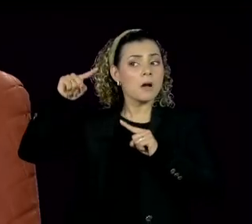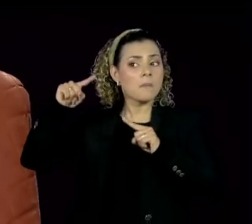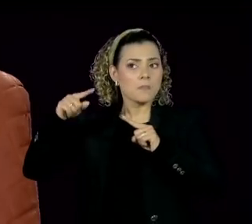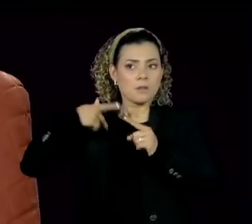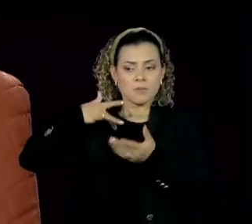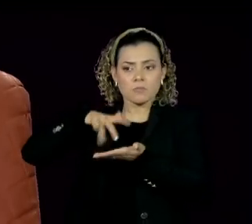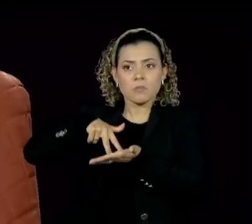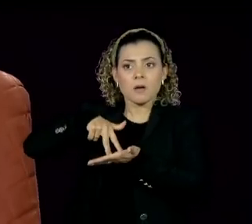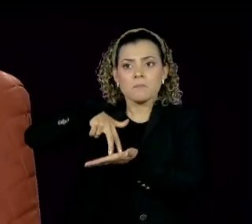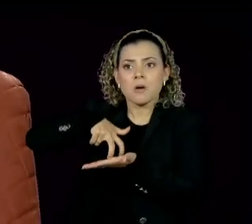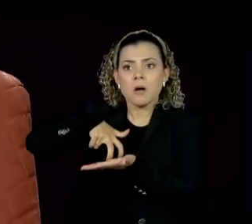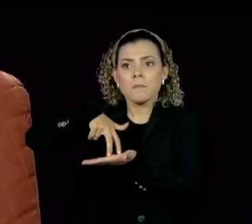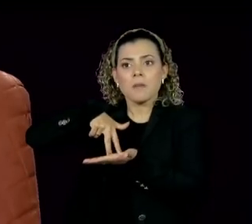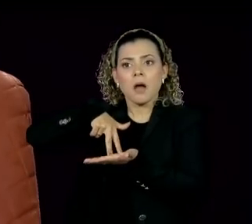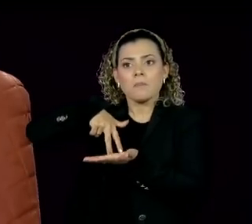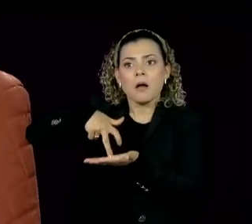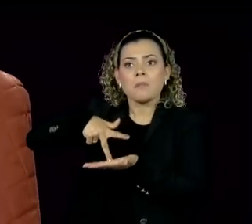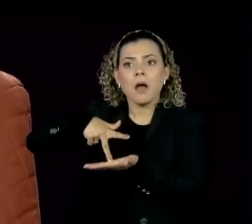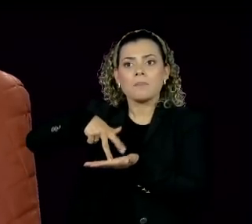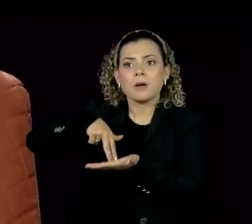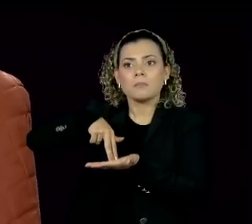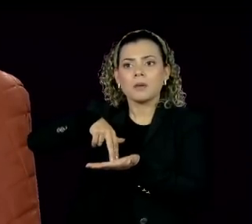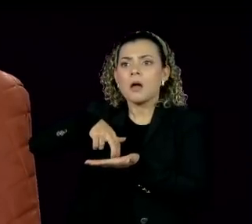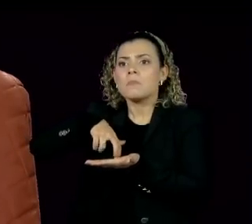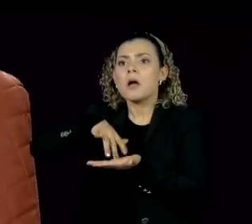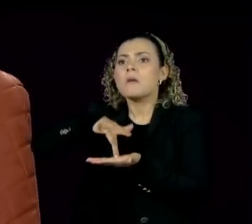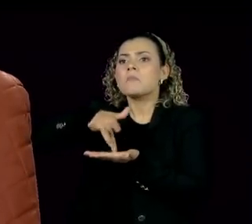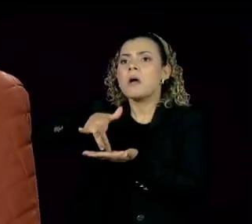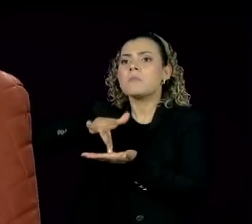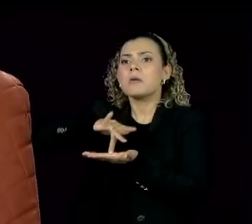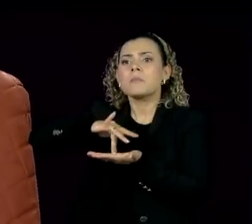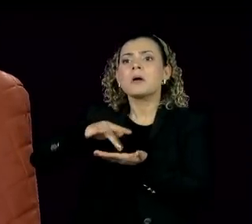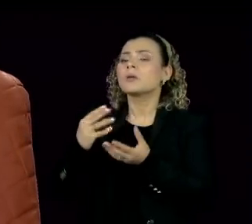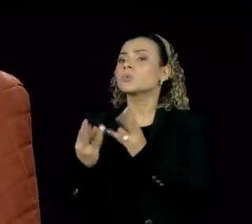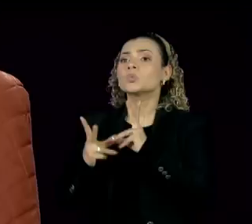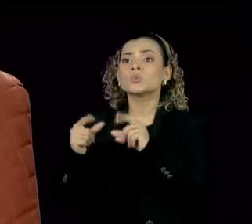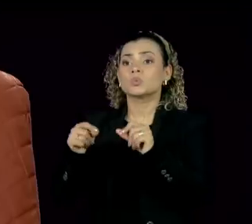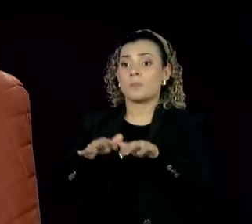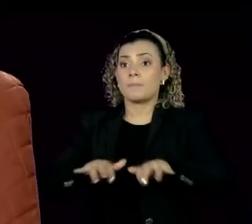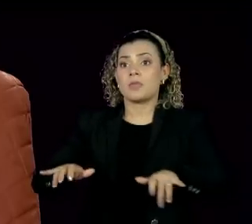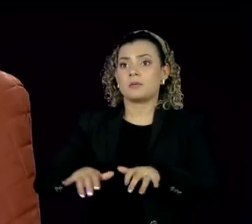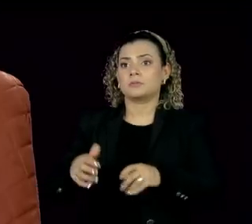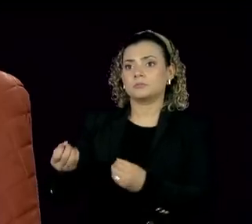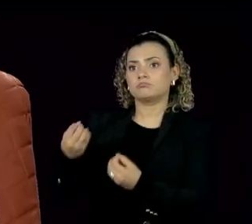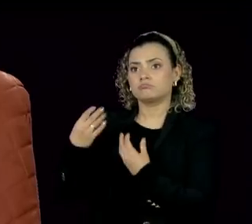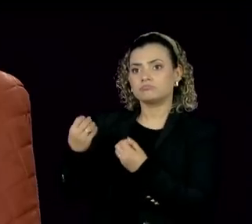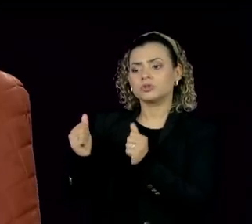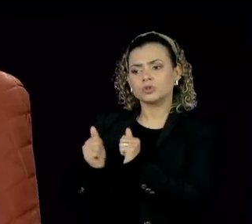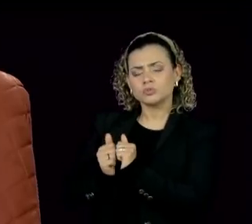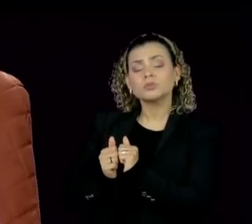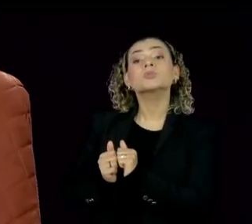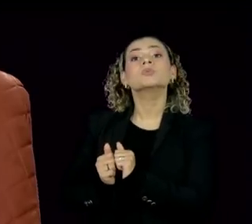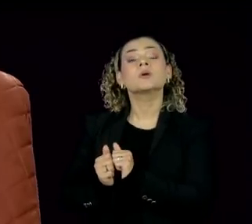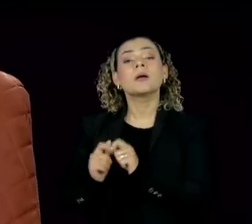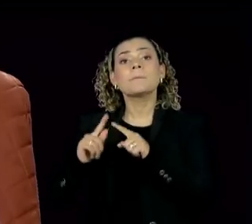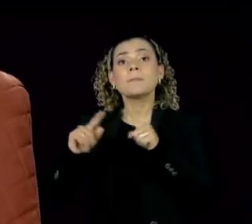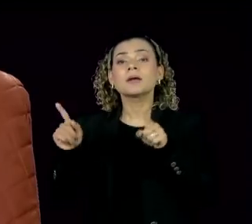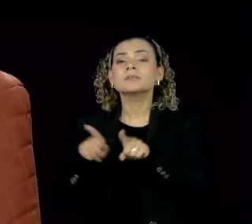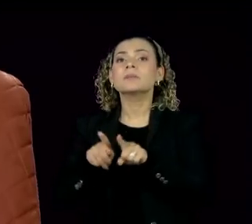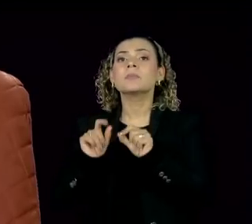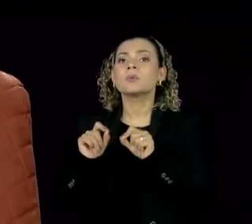A gente aprendia música depois da aula de balé com o pianista, mas principalmente eu acho que alguns valores